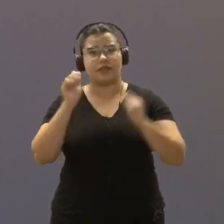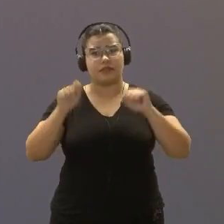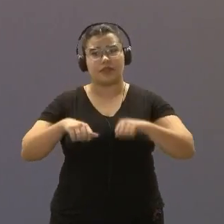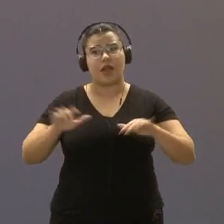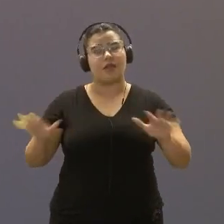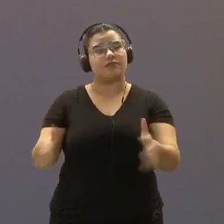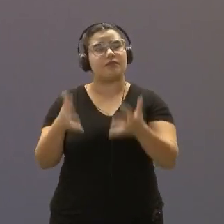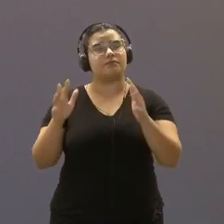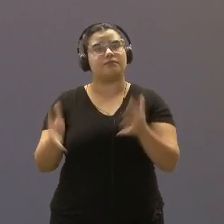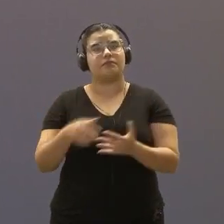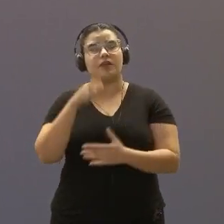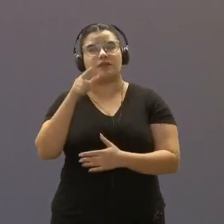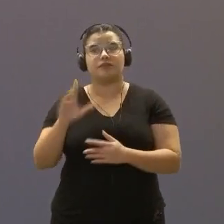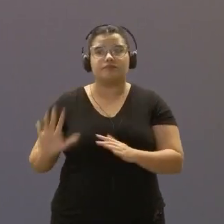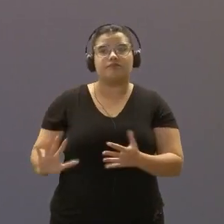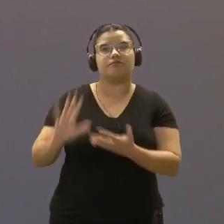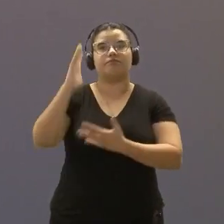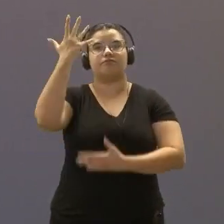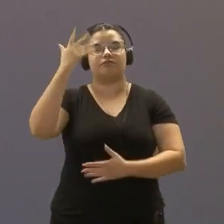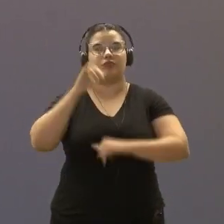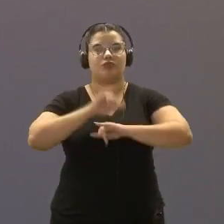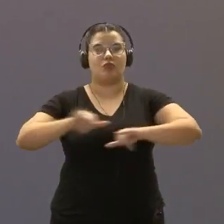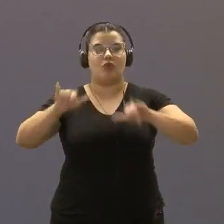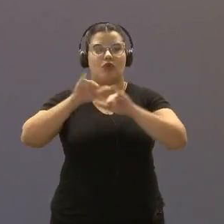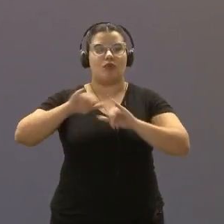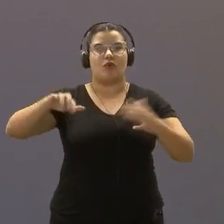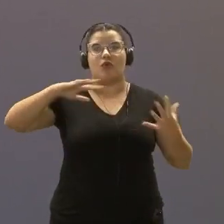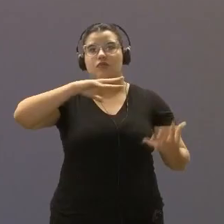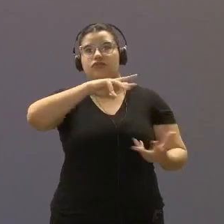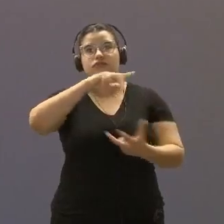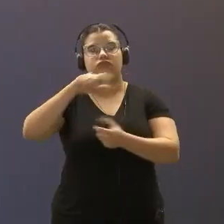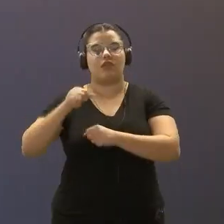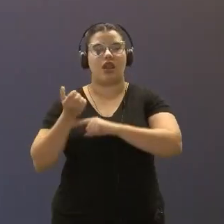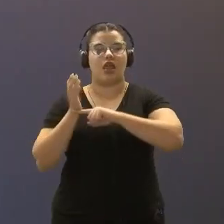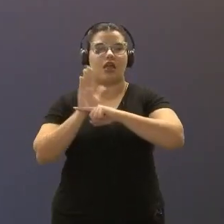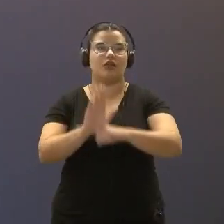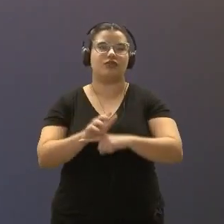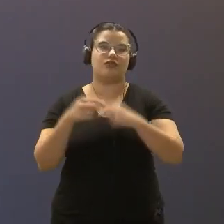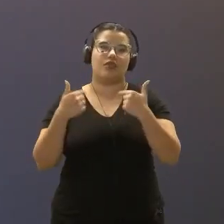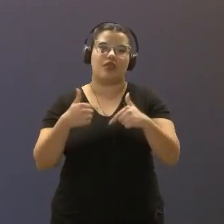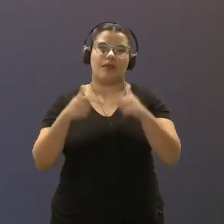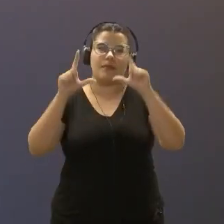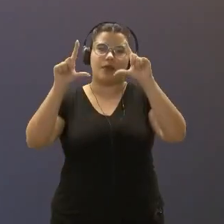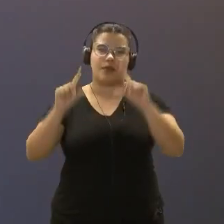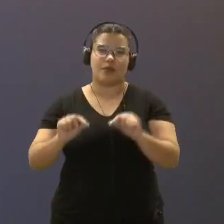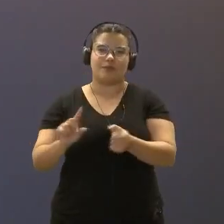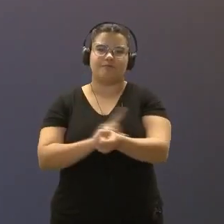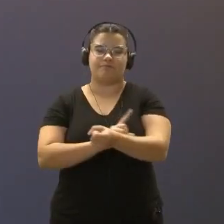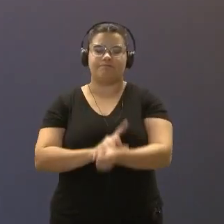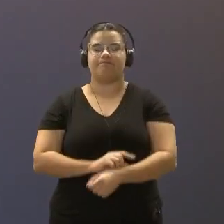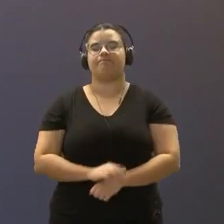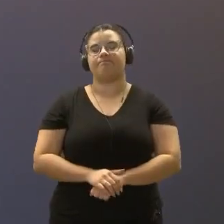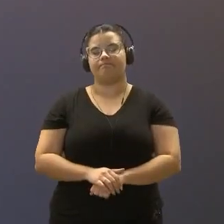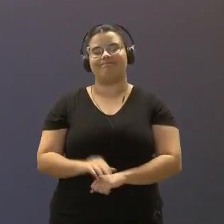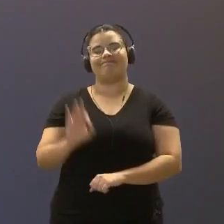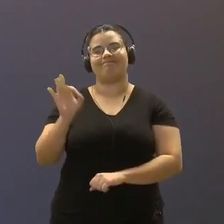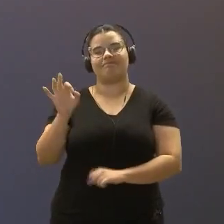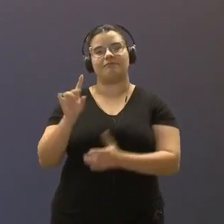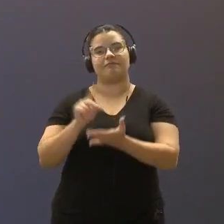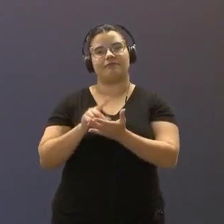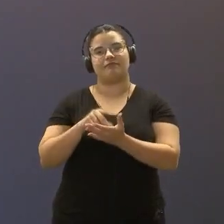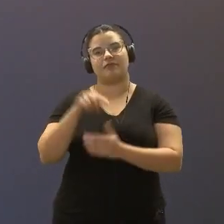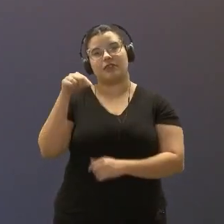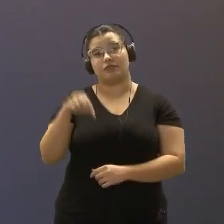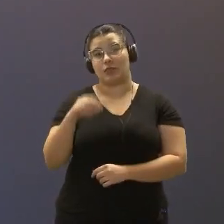estimular esse acontecimento de campanhas a nível nacional. Ajudaria muito no nosso trabalho. Sem dúvida nenhuma, a Sociedade Brasileira